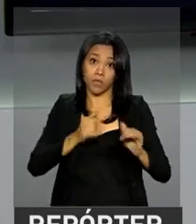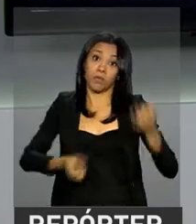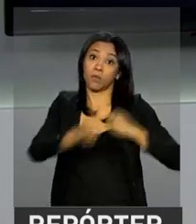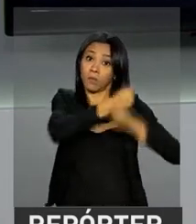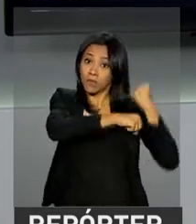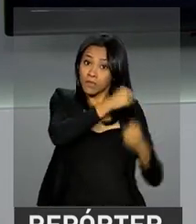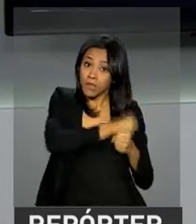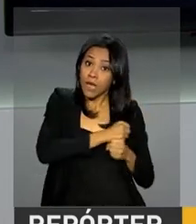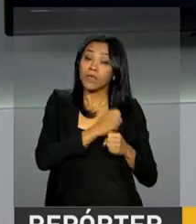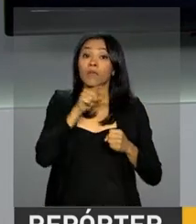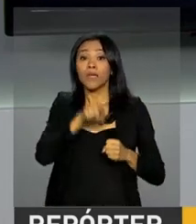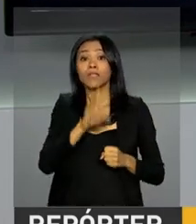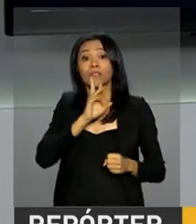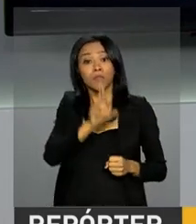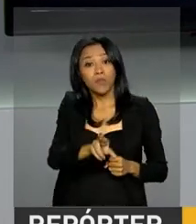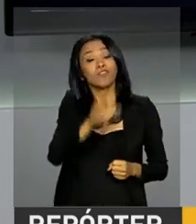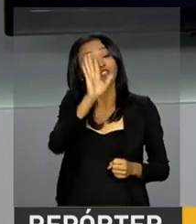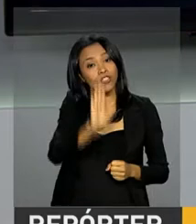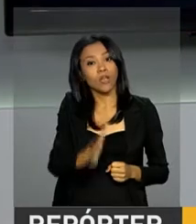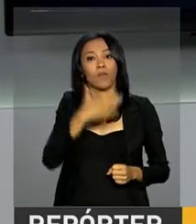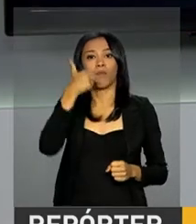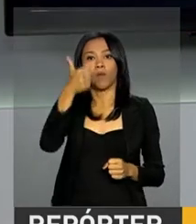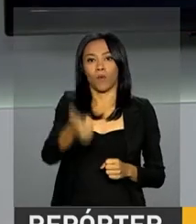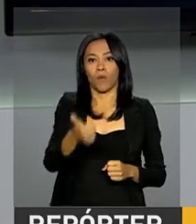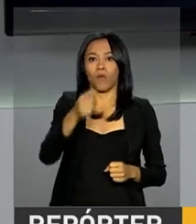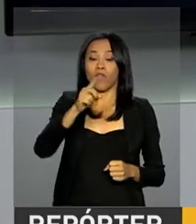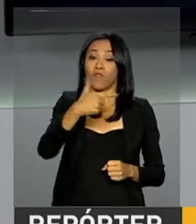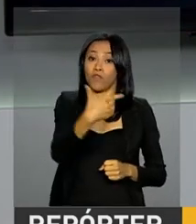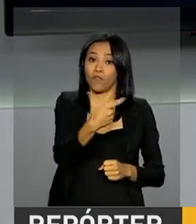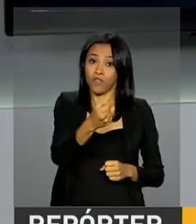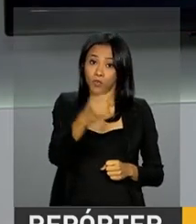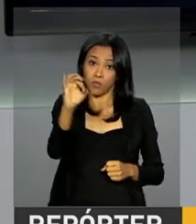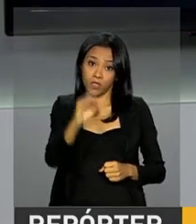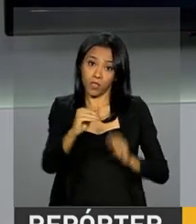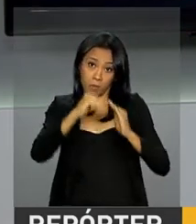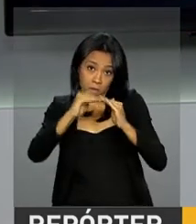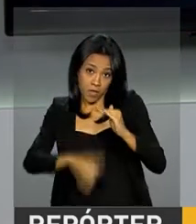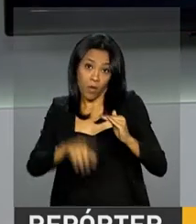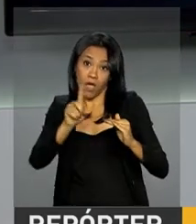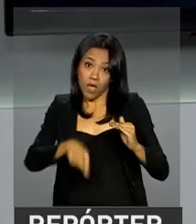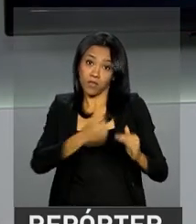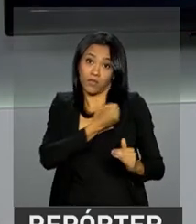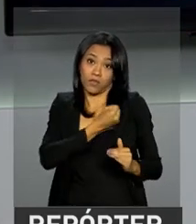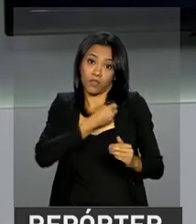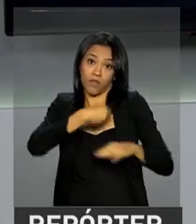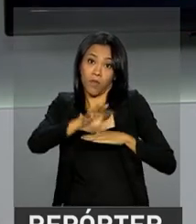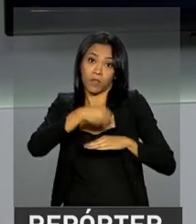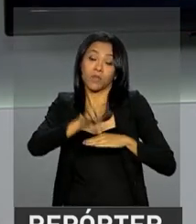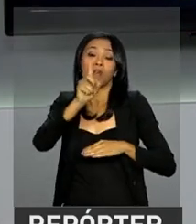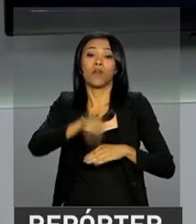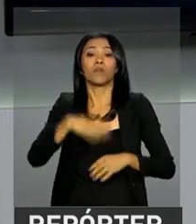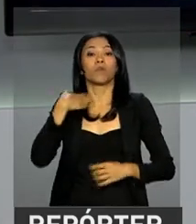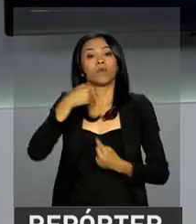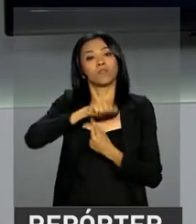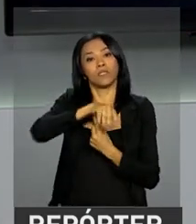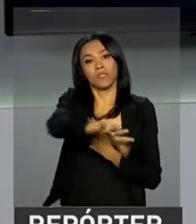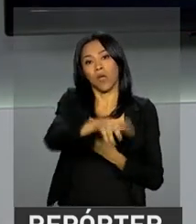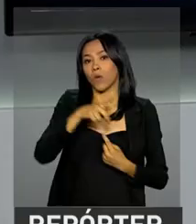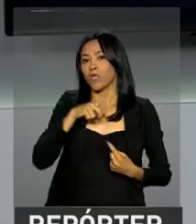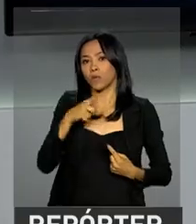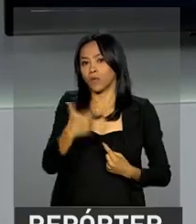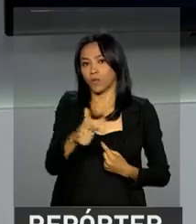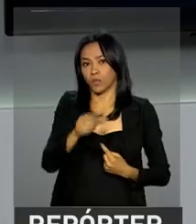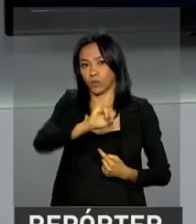o resultado já melhorou e foi 20% menor os números são do banco central e não incluem os gastos com juros da dívida